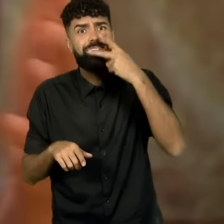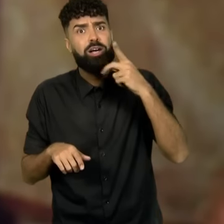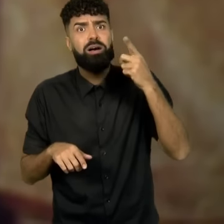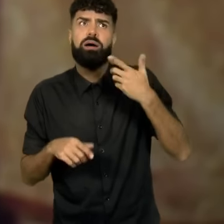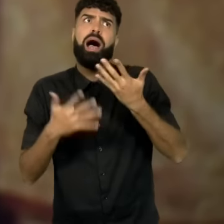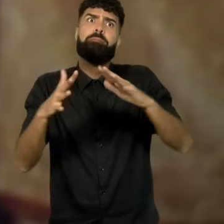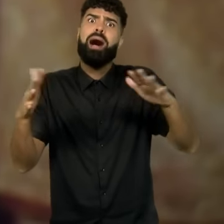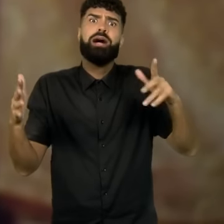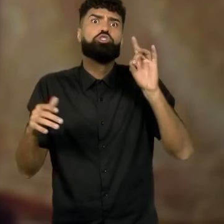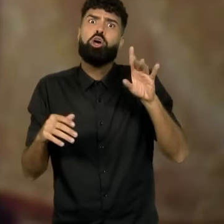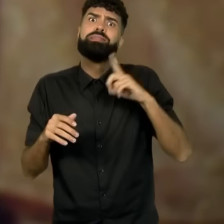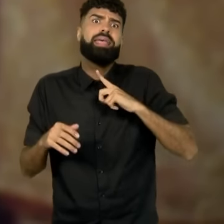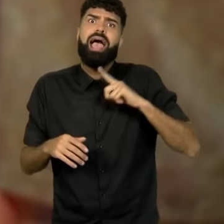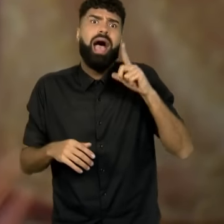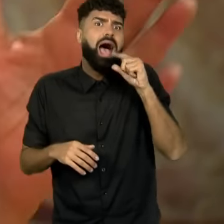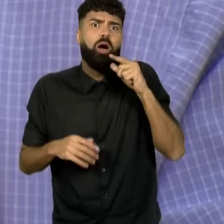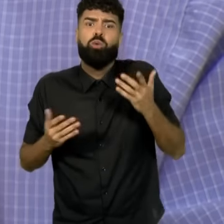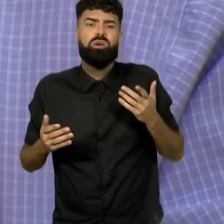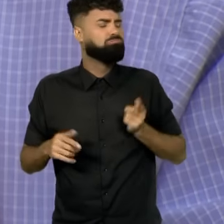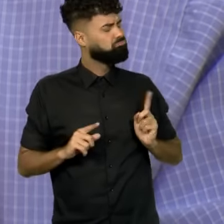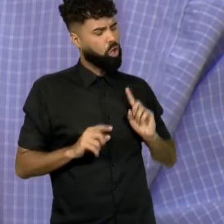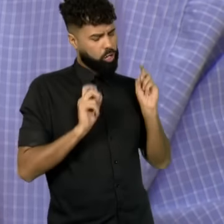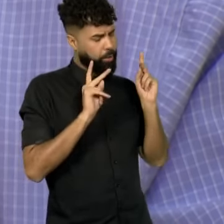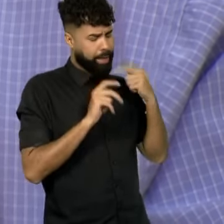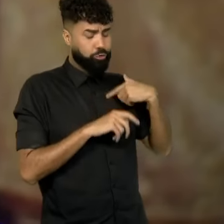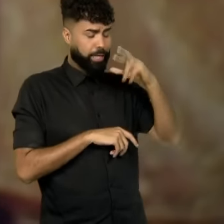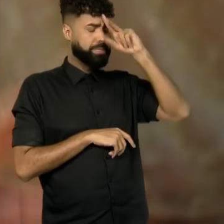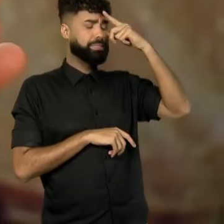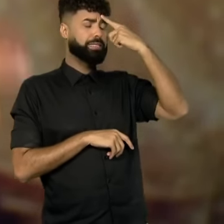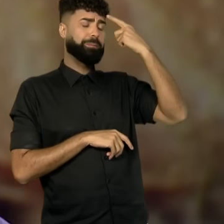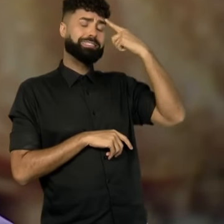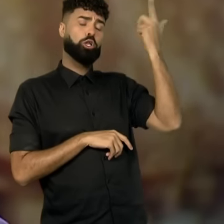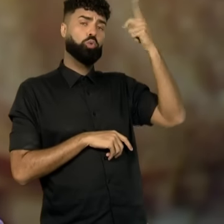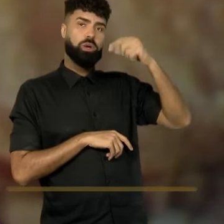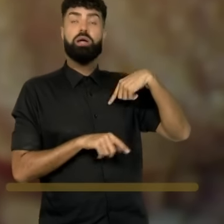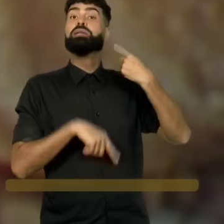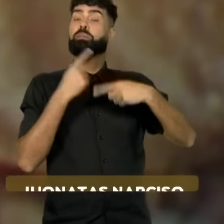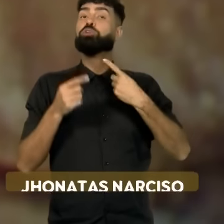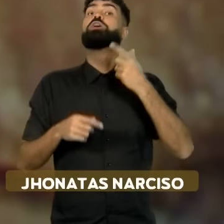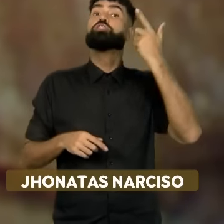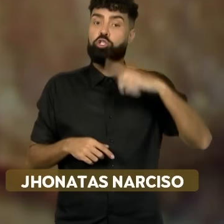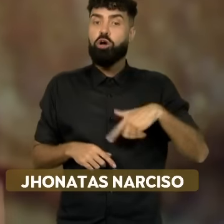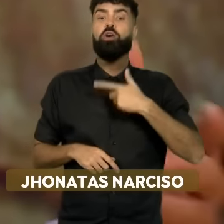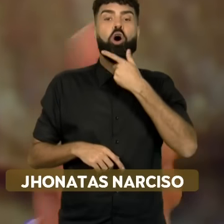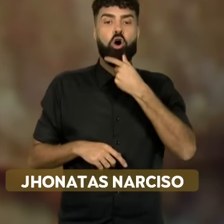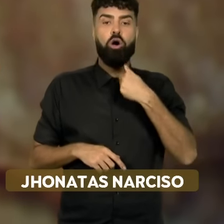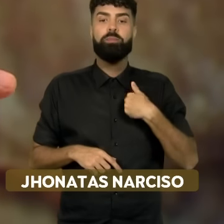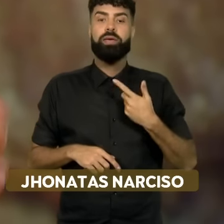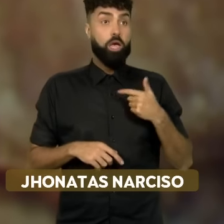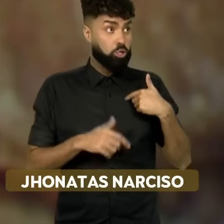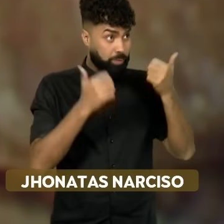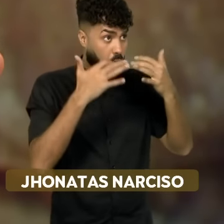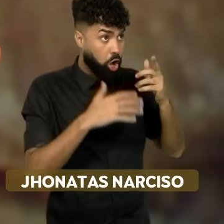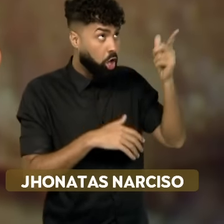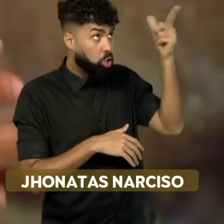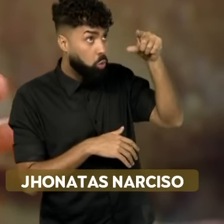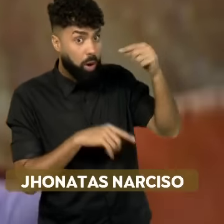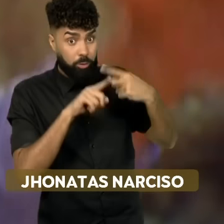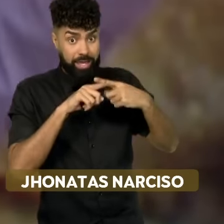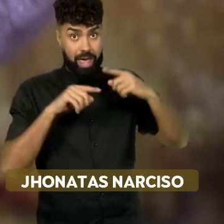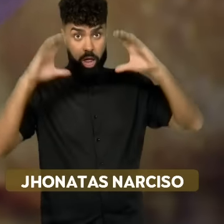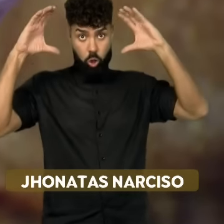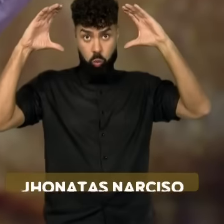no mar não ser água, cara? Ele falou assim, não, tá certo. Aí na outra vez, e aí, canta aí ele. Aí eu expliquei para ele, é lua no mar